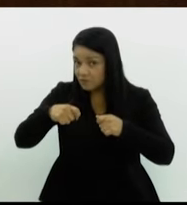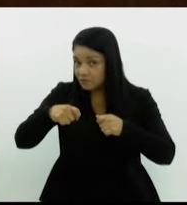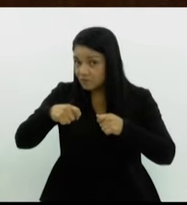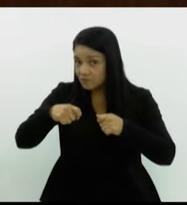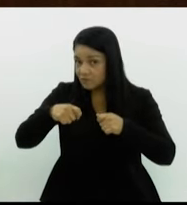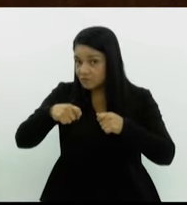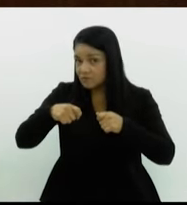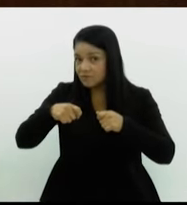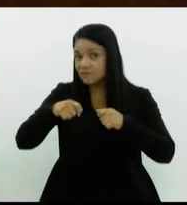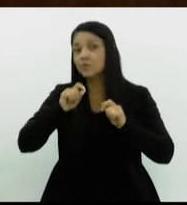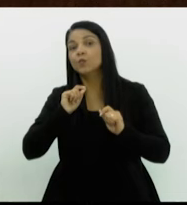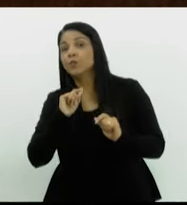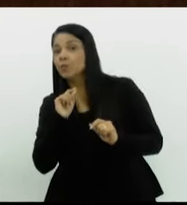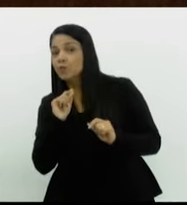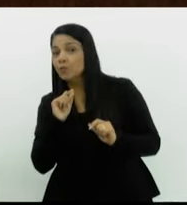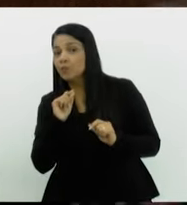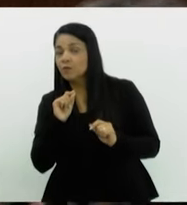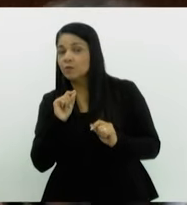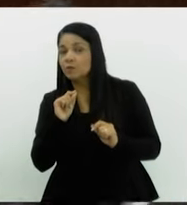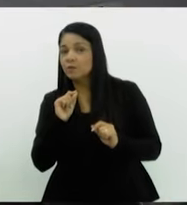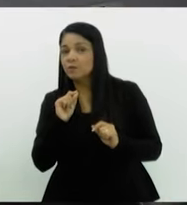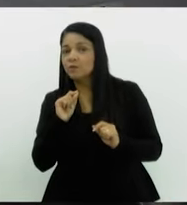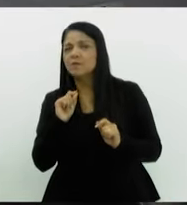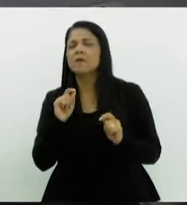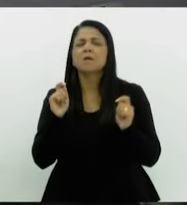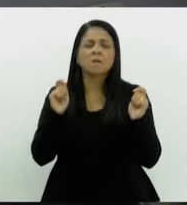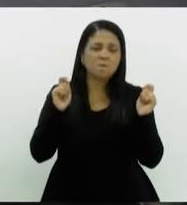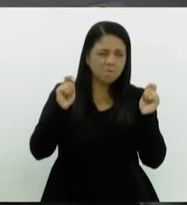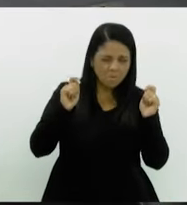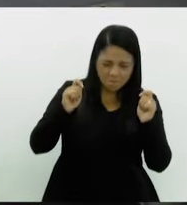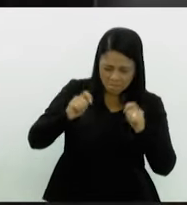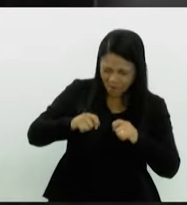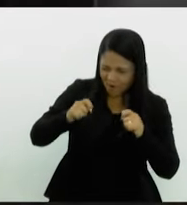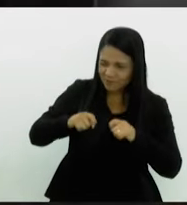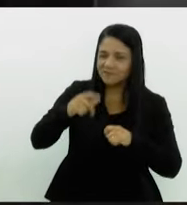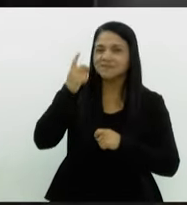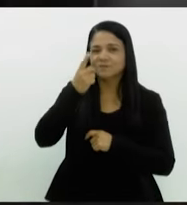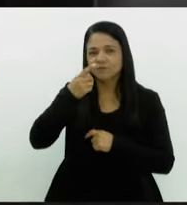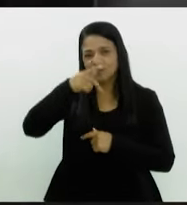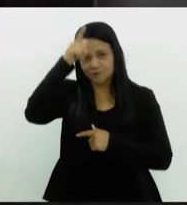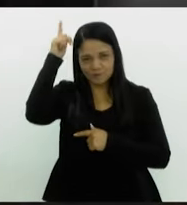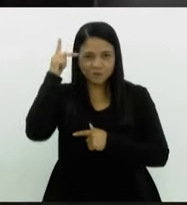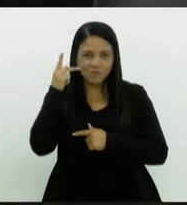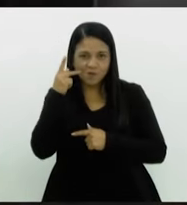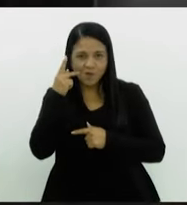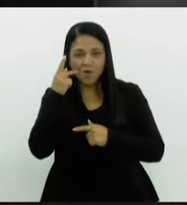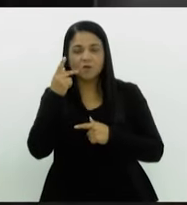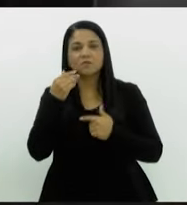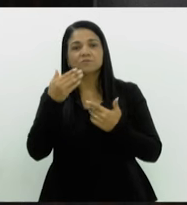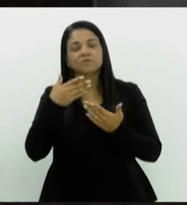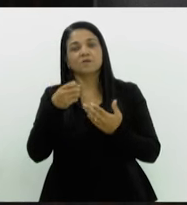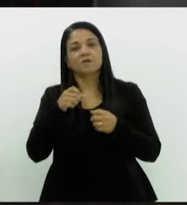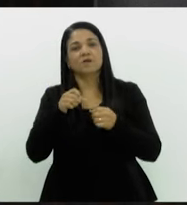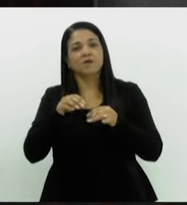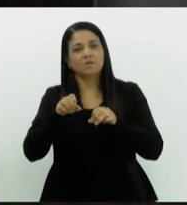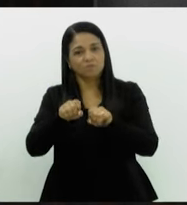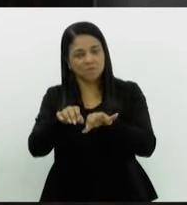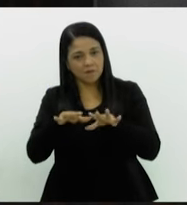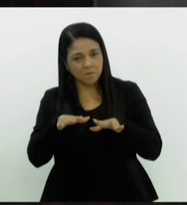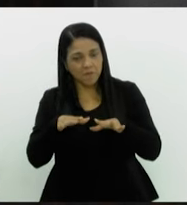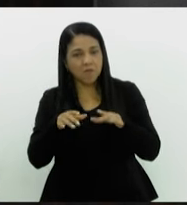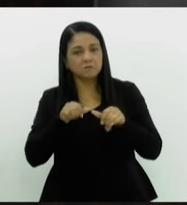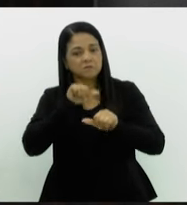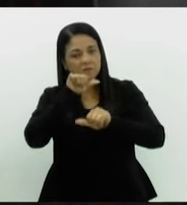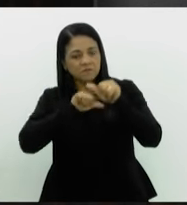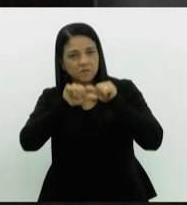O quê? É possível, sim, deputado Luiz Paulo. Submeto ao parlamento a possibilidade de inversão